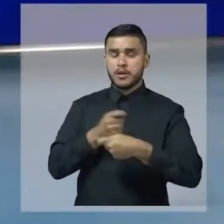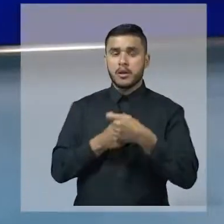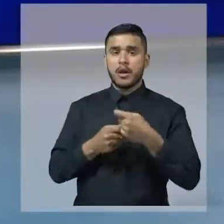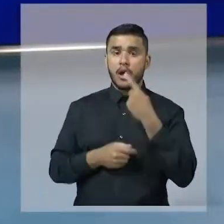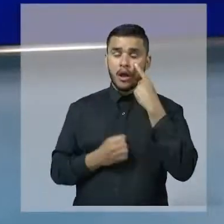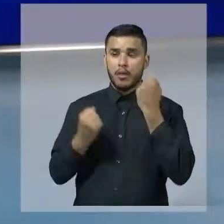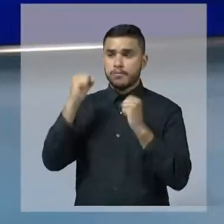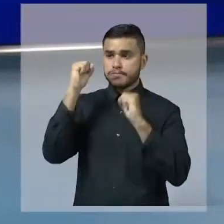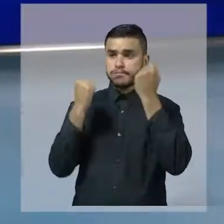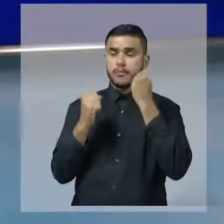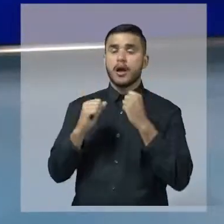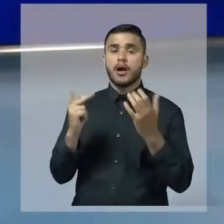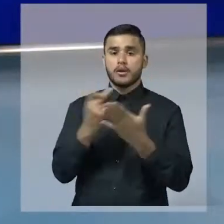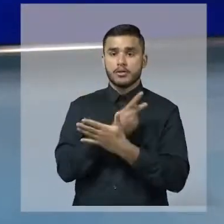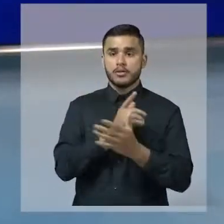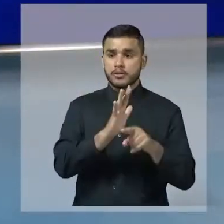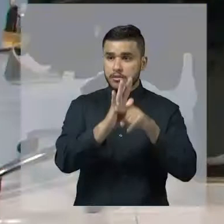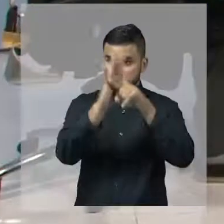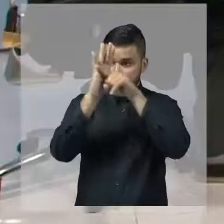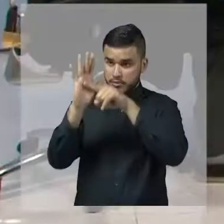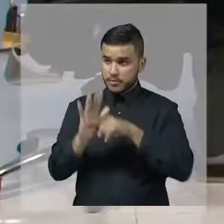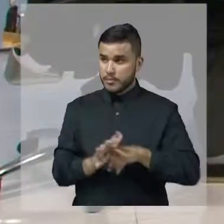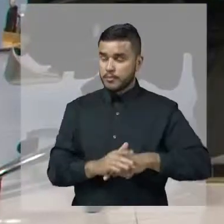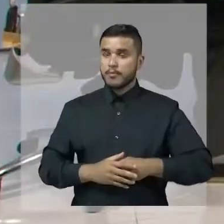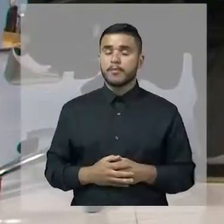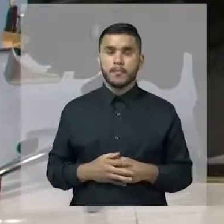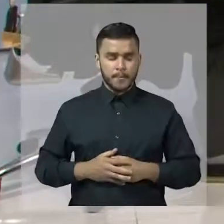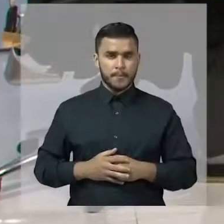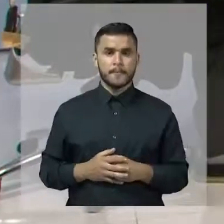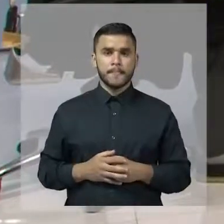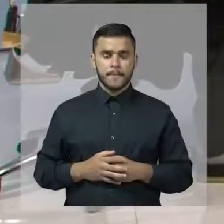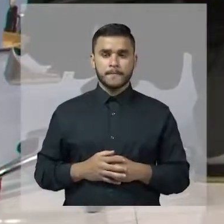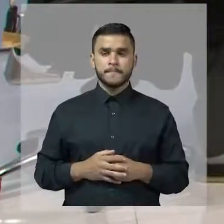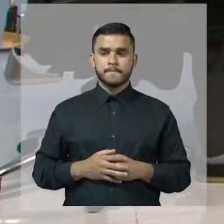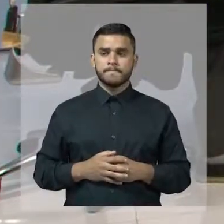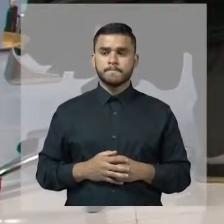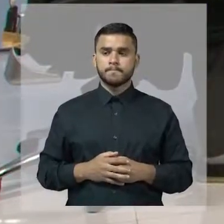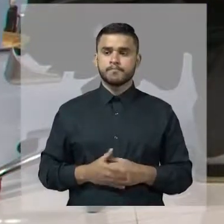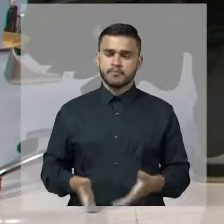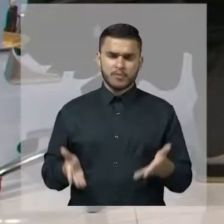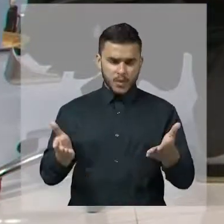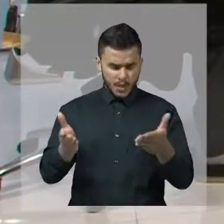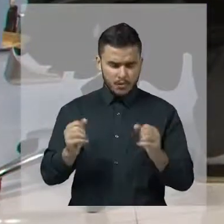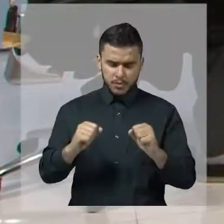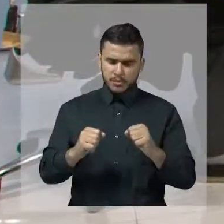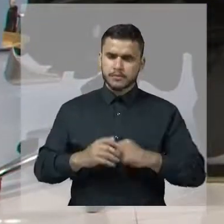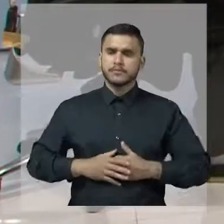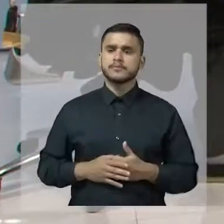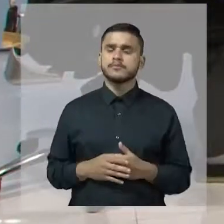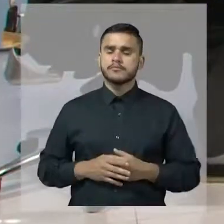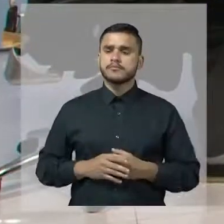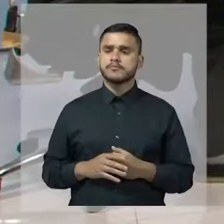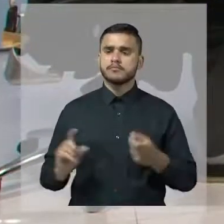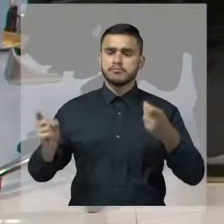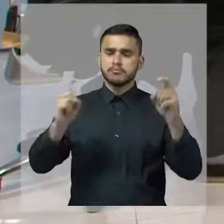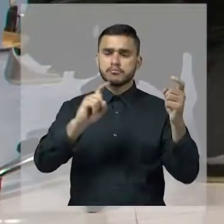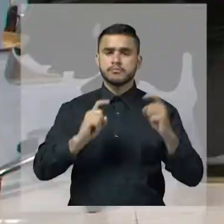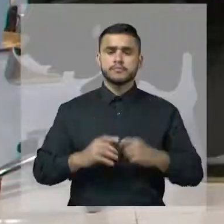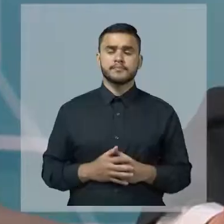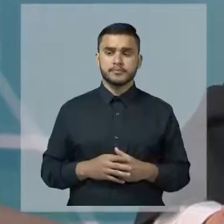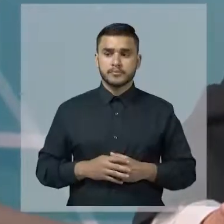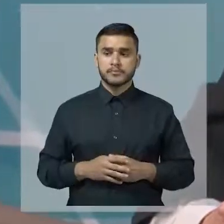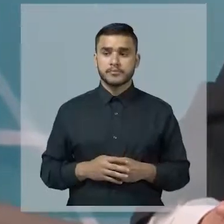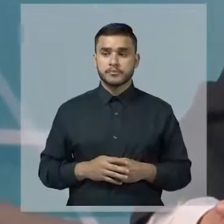da indústria, etc. Você me permite uma professor, intervenção? Isso é uma discussão, pode ficar à vontade. Veja bem, se tratar de uma